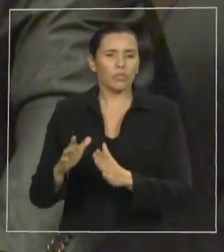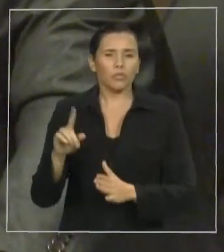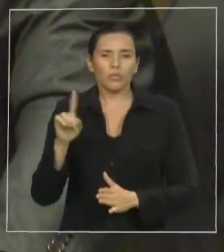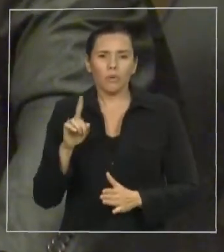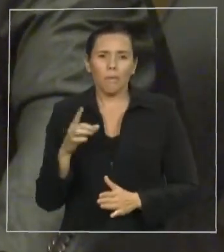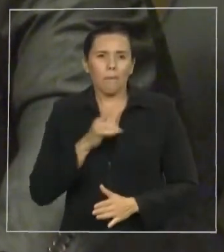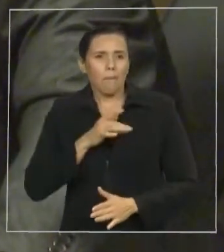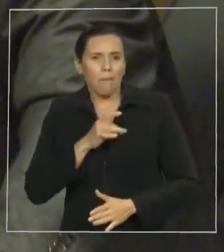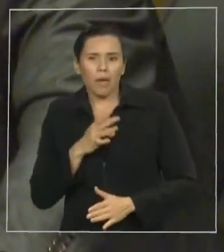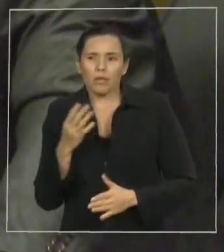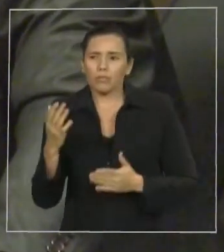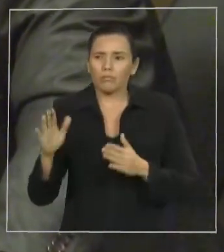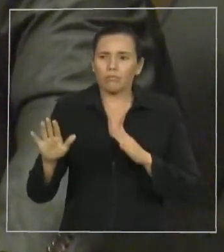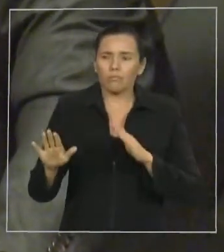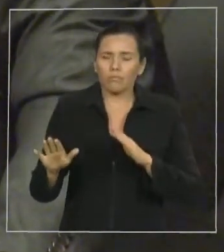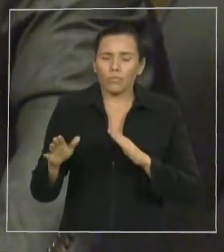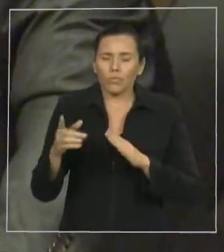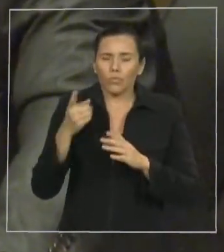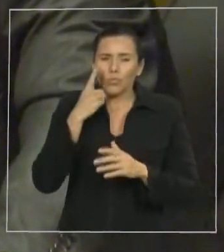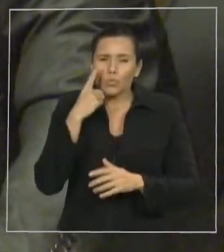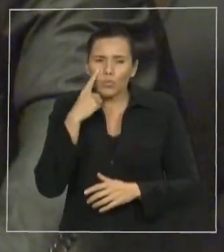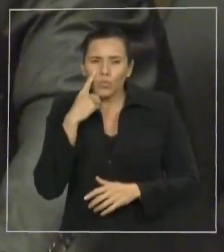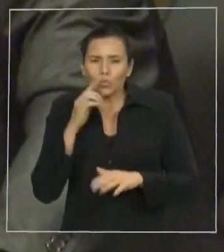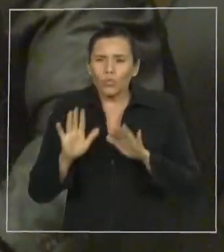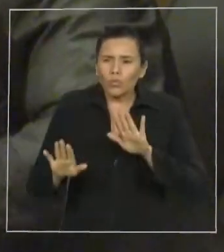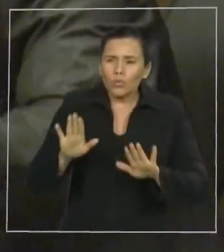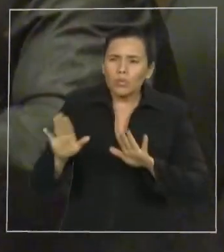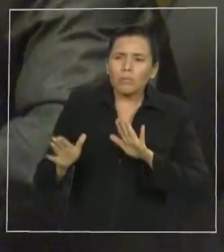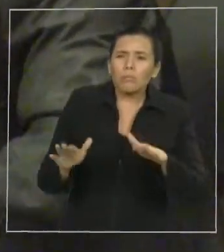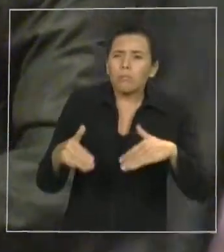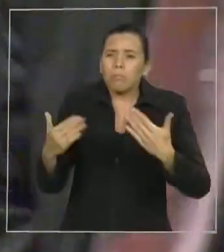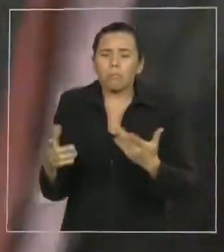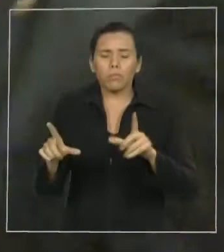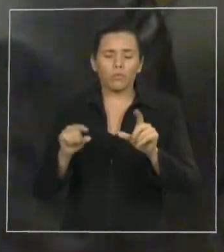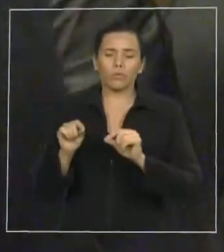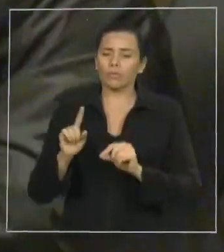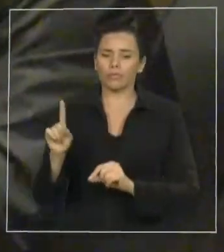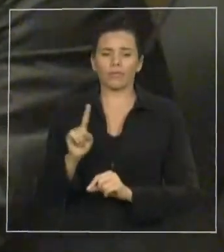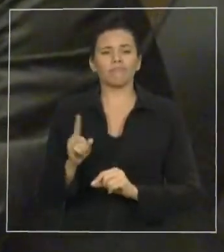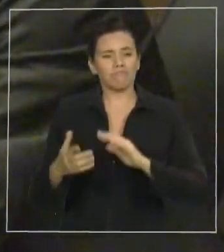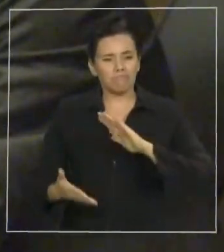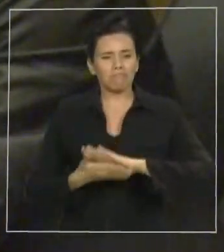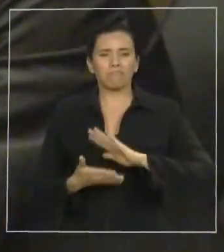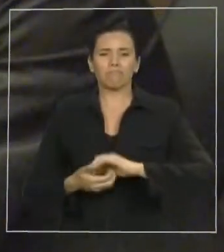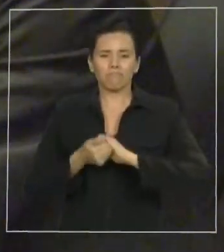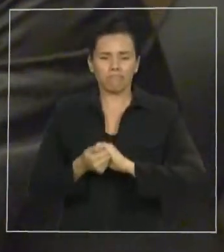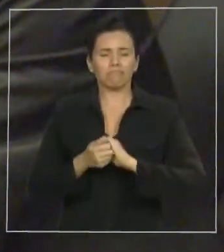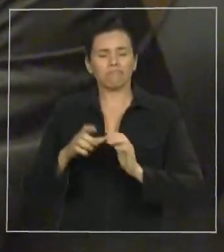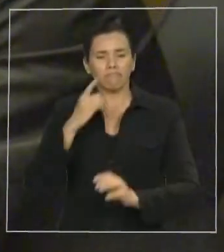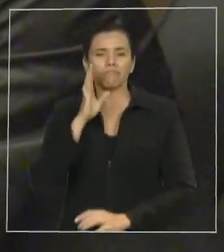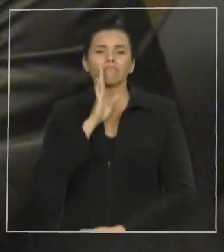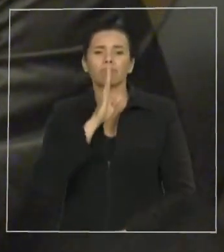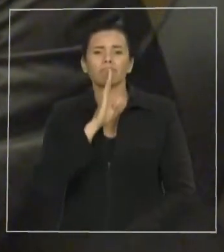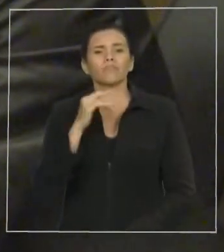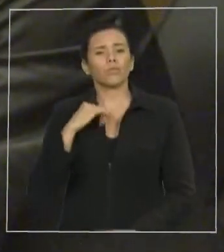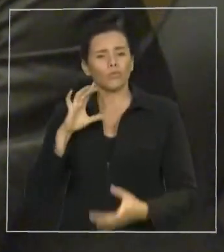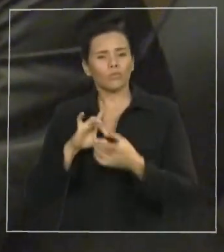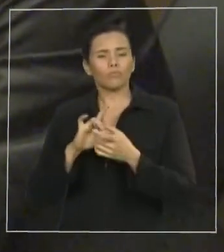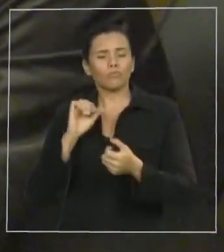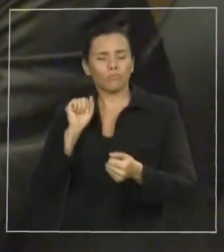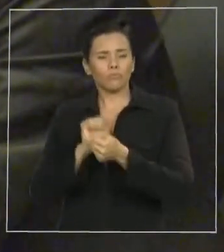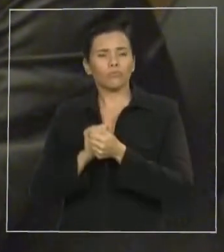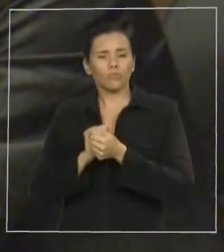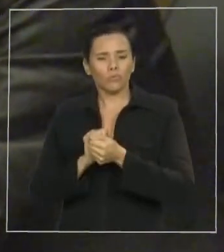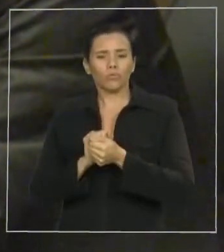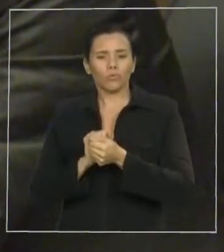somar em muito na reeleição do governador Flávio Dino. Parabéns, deputado Bira, conte com a nossa luta, com os nossos companheiros também do